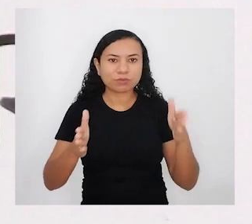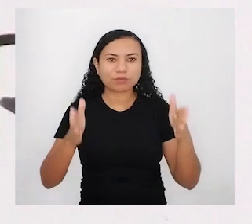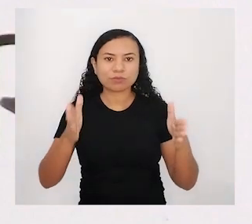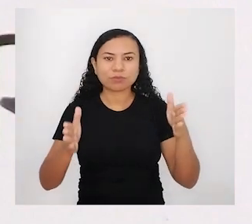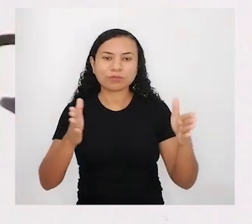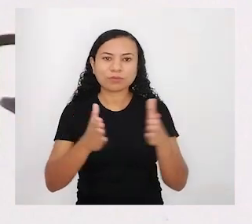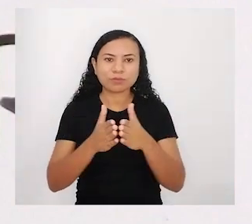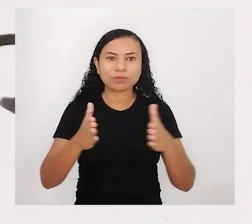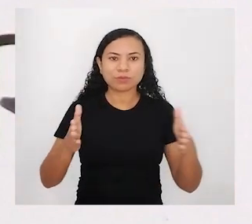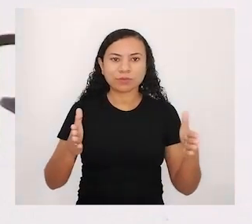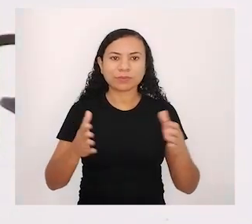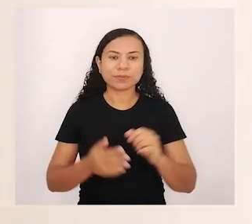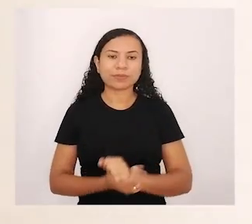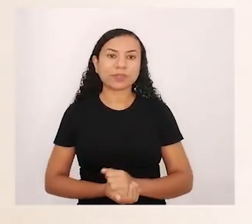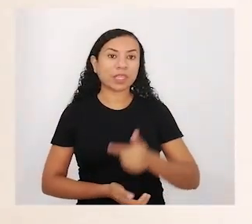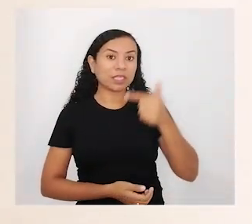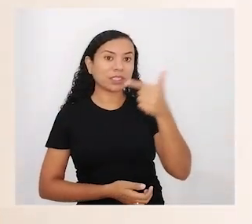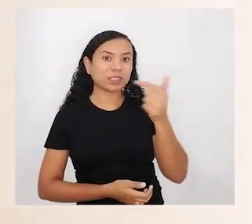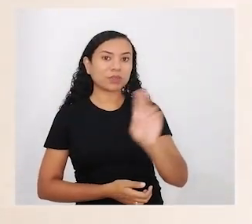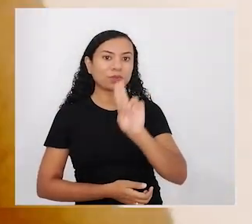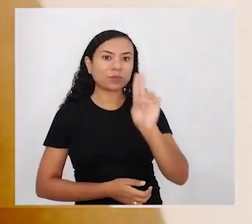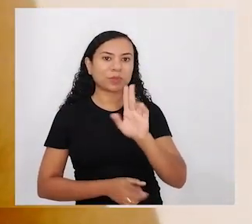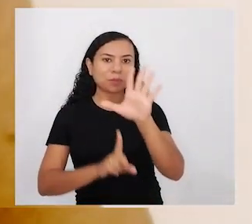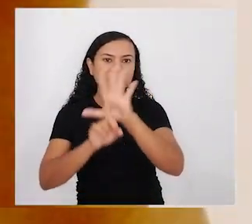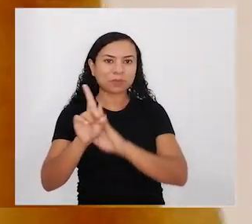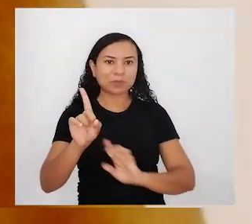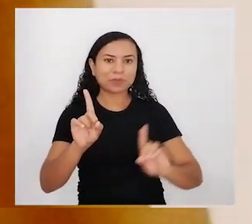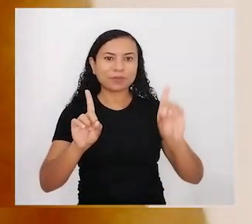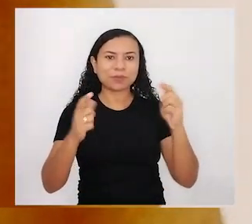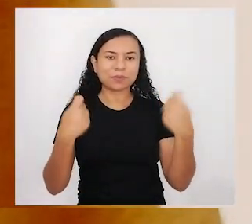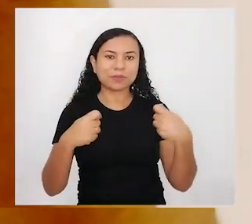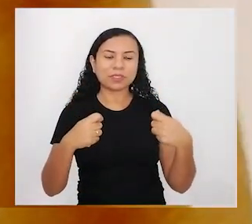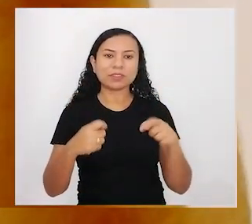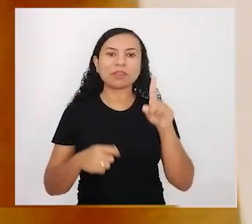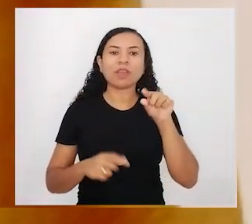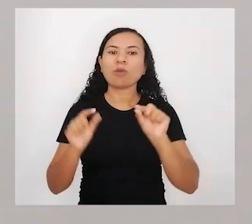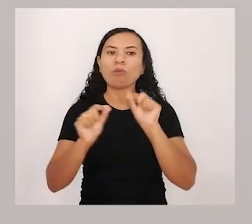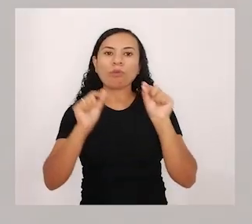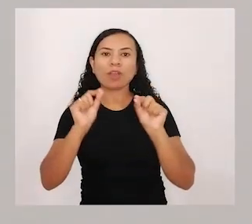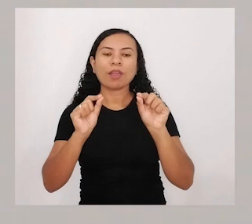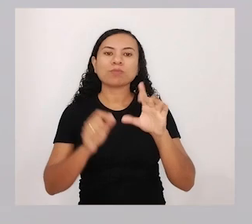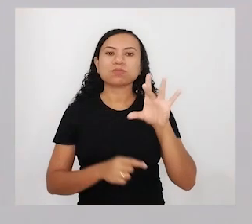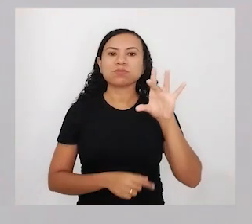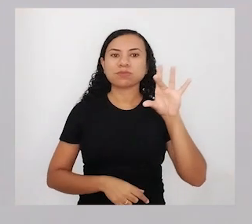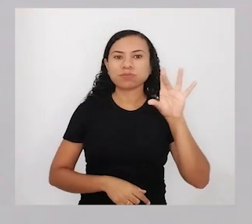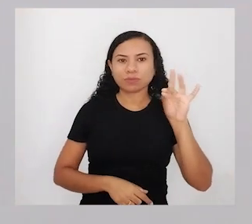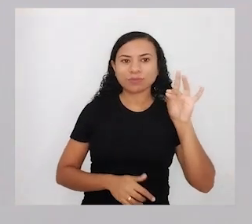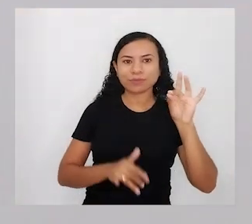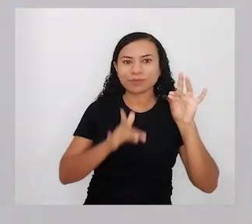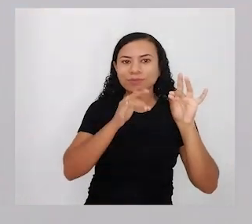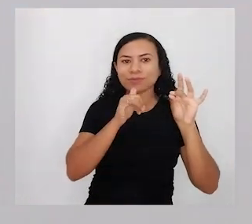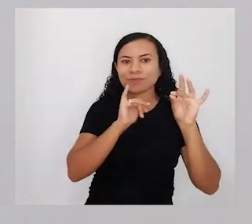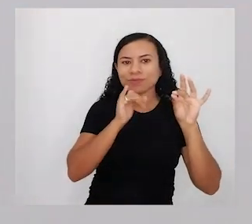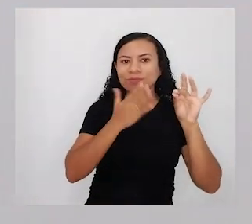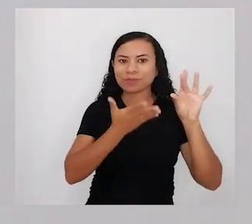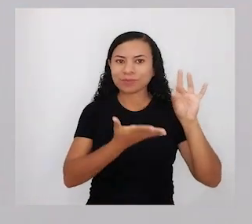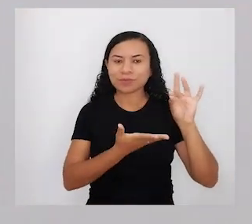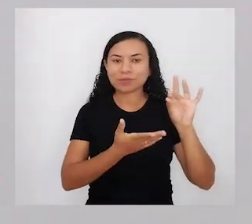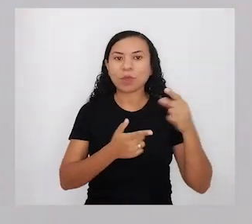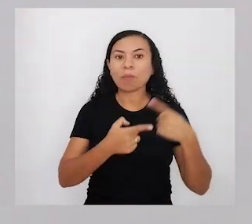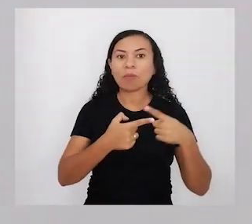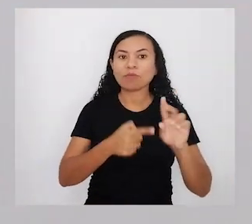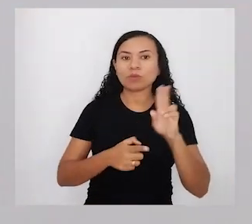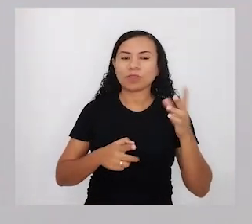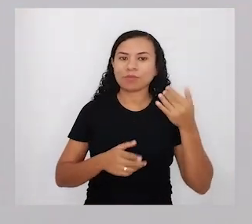DNA que queremos cortar. A segunda ferramenta para clonar o DNA são as DNA ligases, que vão colar os pedaços de DNA que